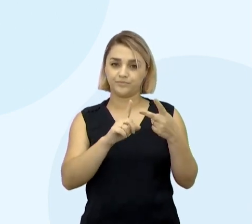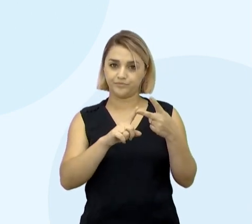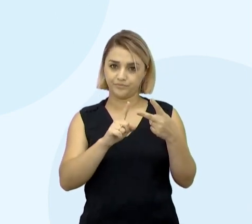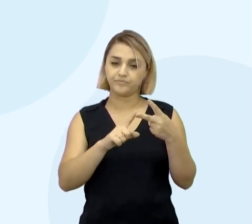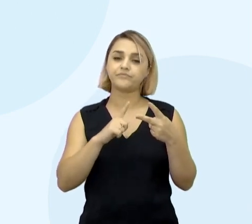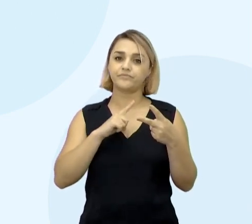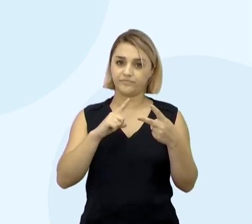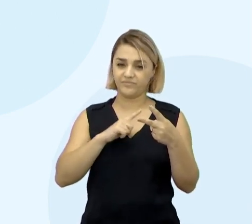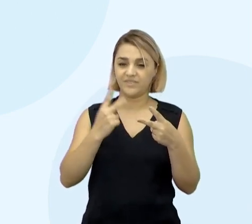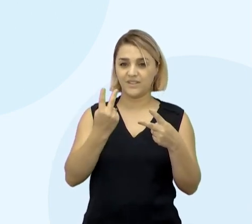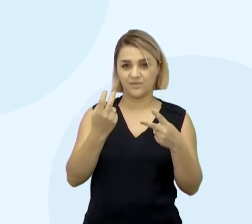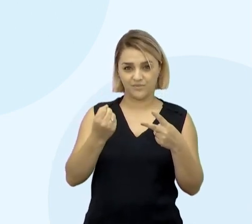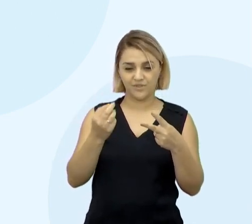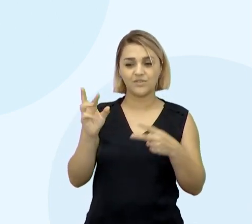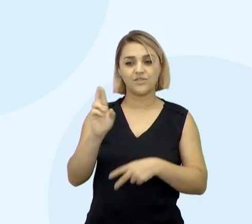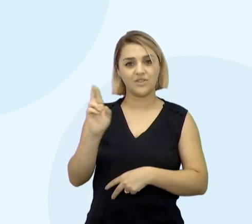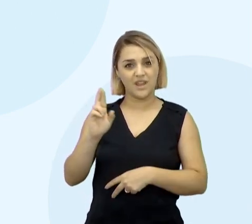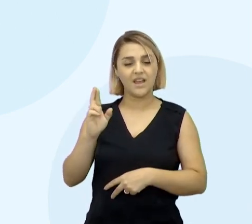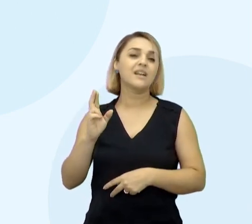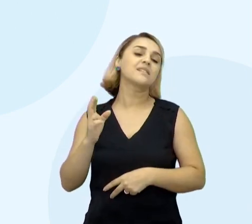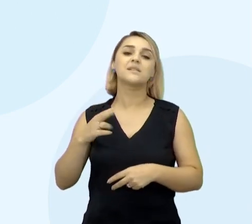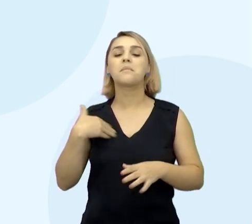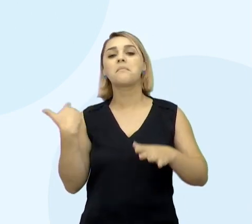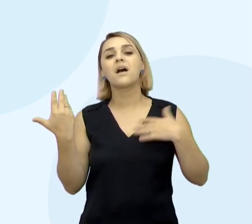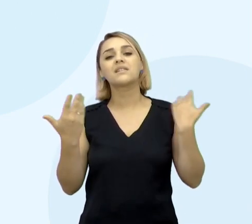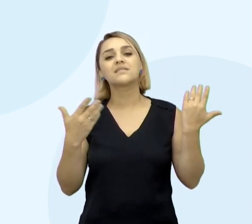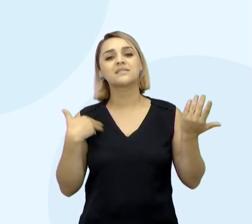20 do passeio de sábado.